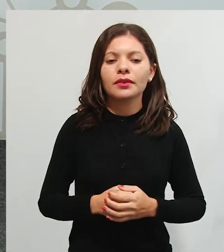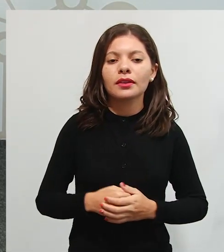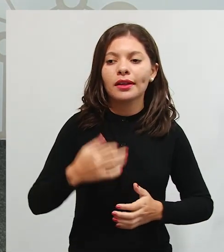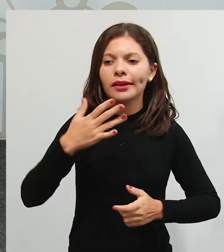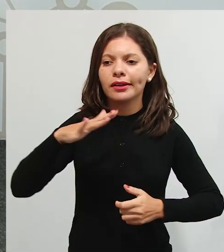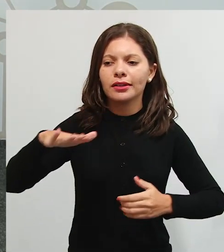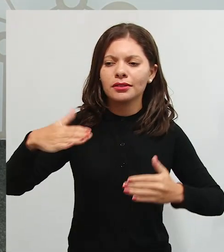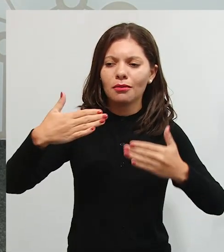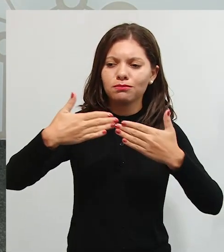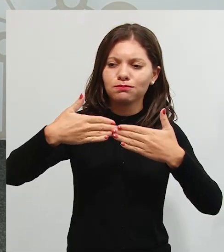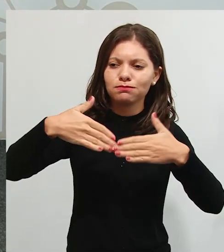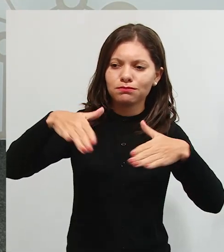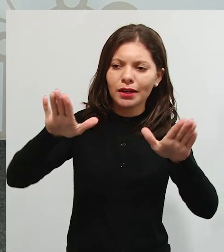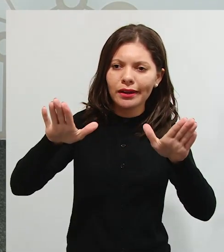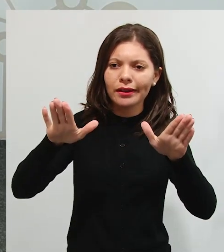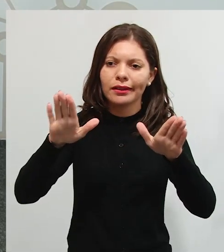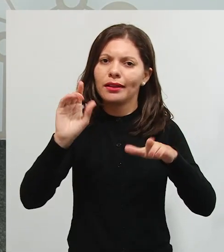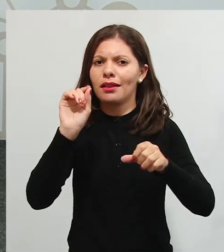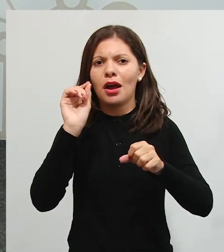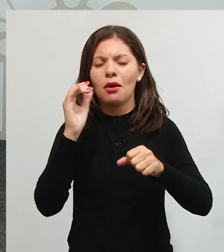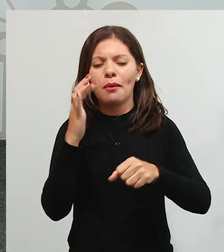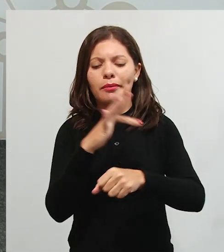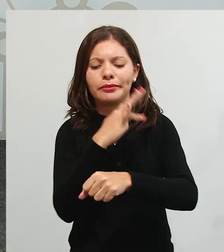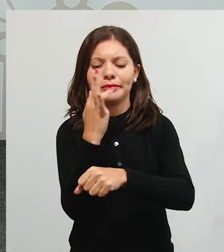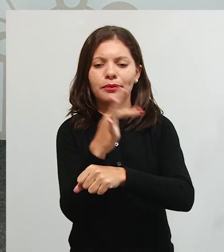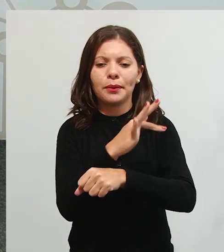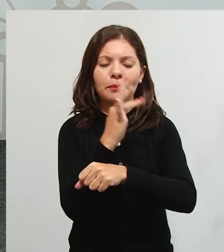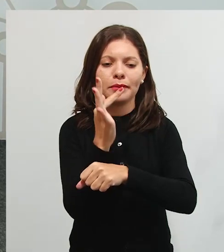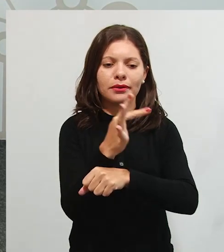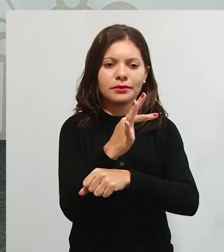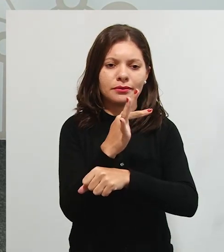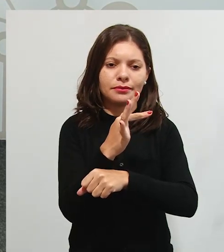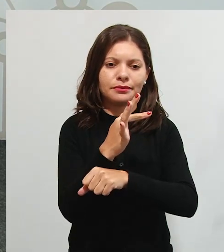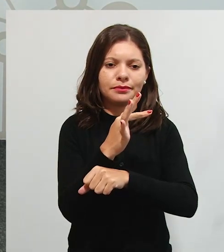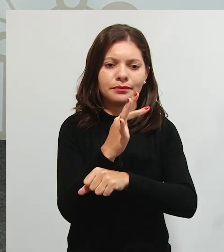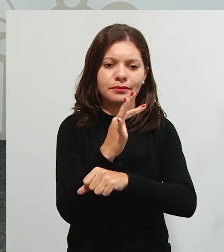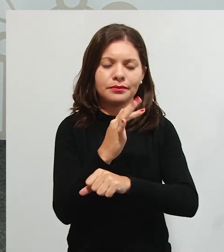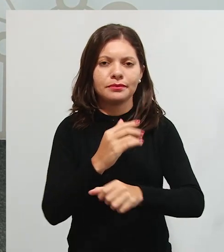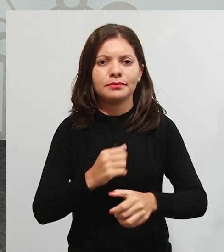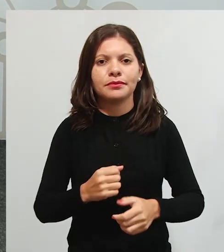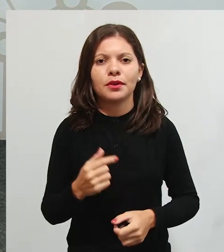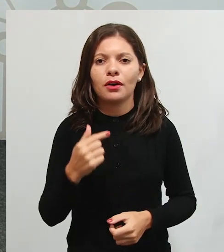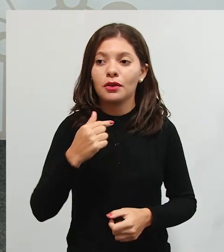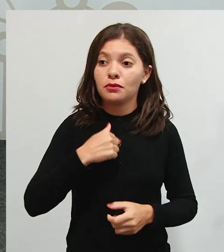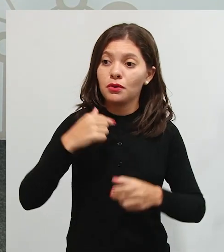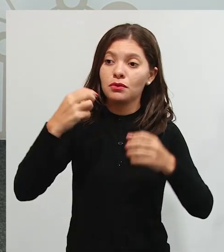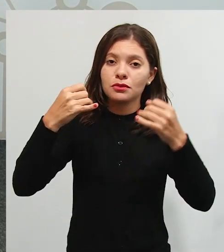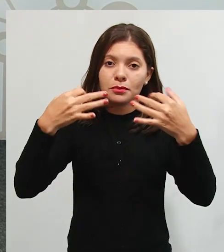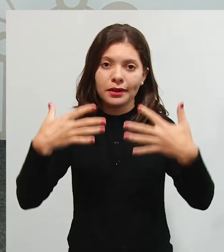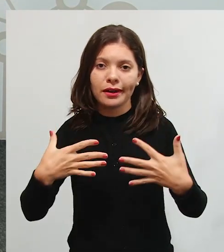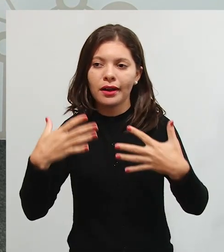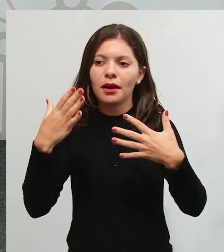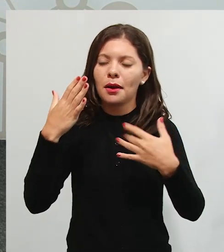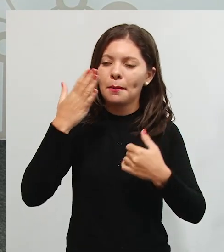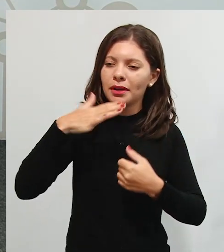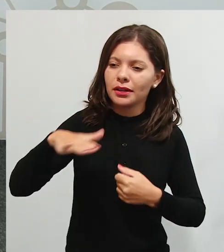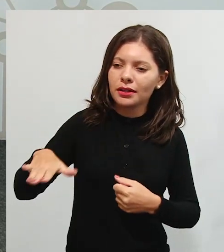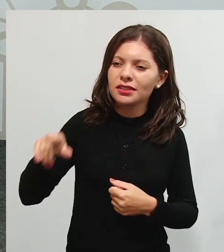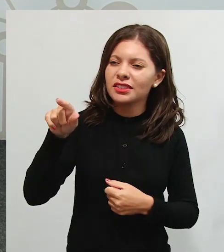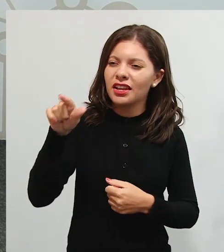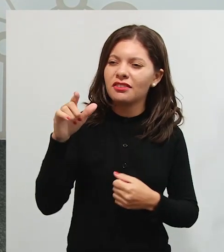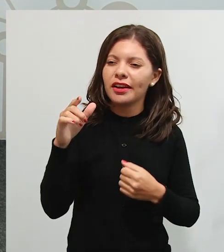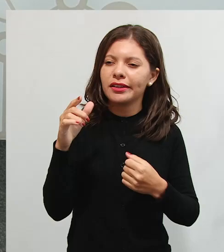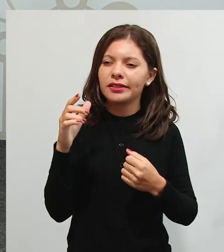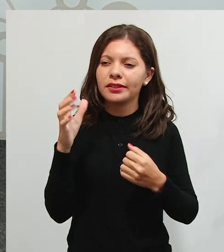muito aberta para questões muito formais, né? Você, a partir da ideia de que eu vou explicar isso para a criança e